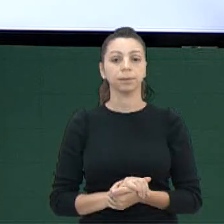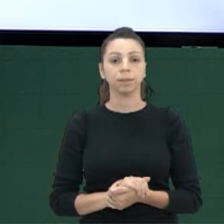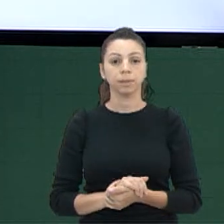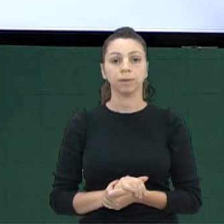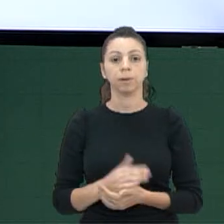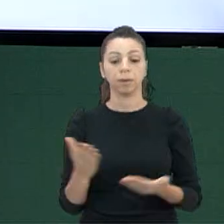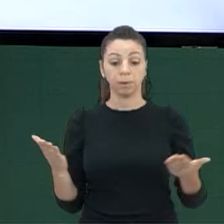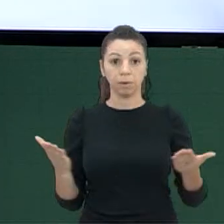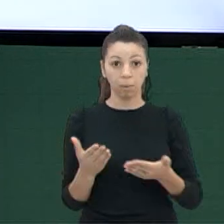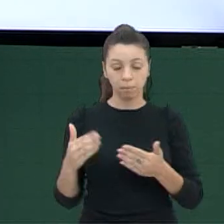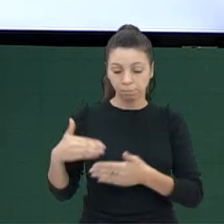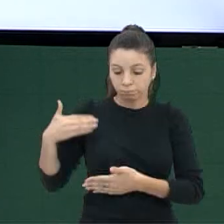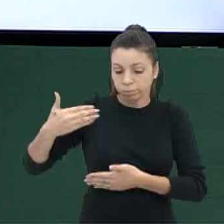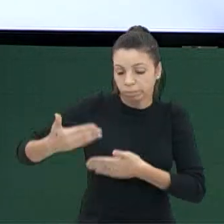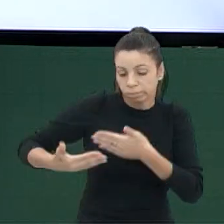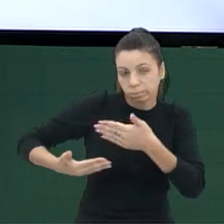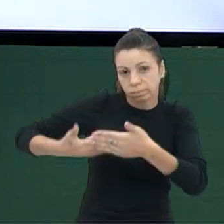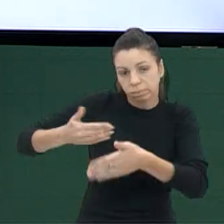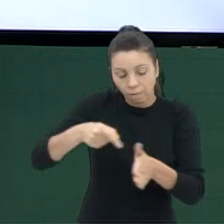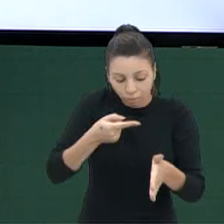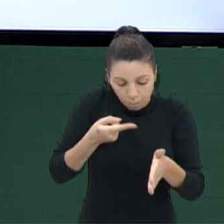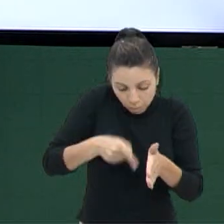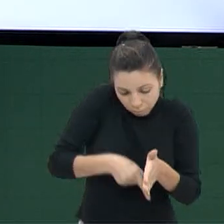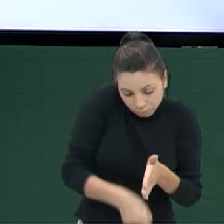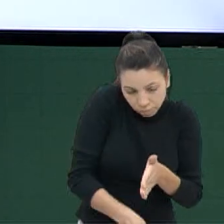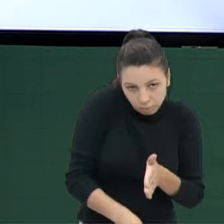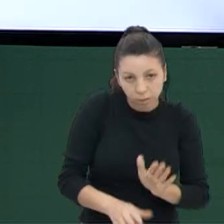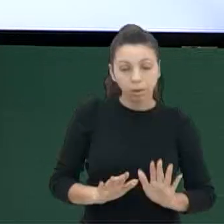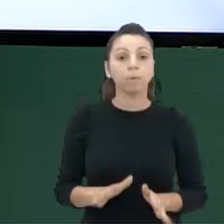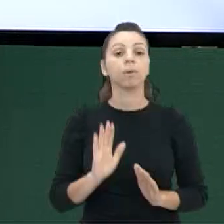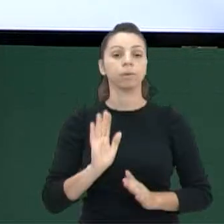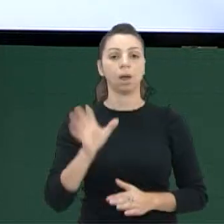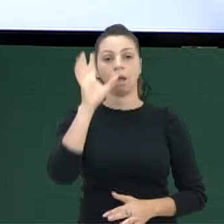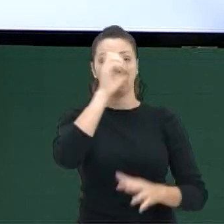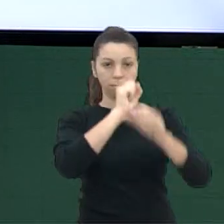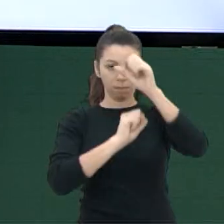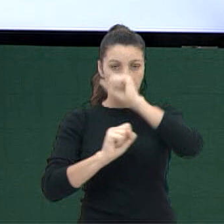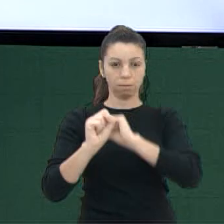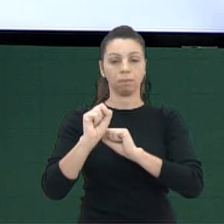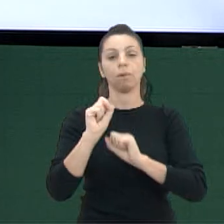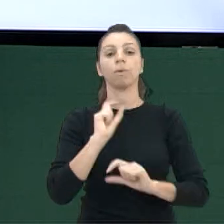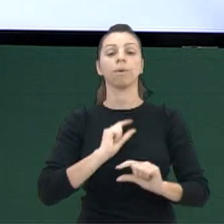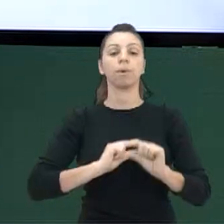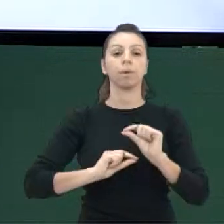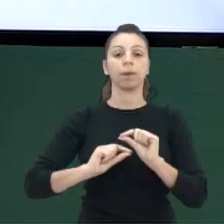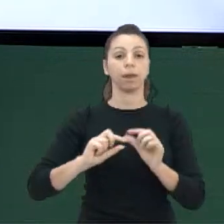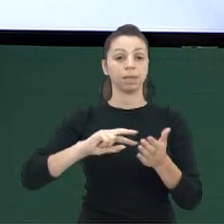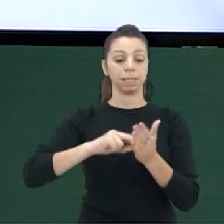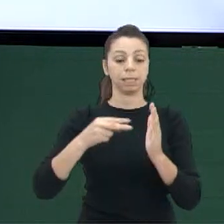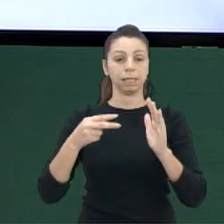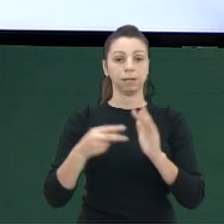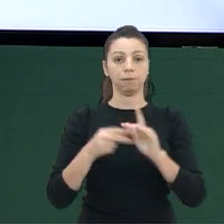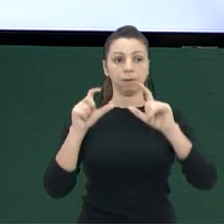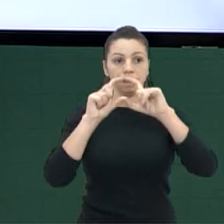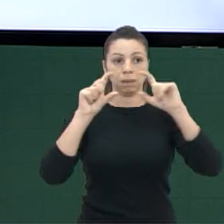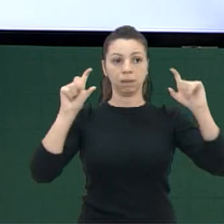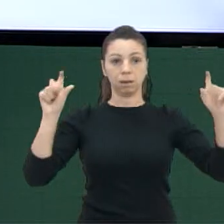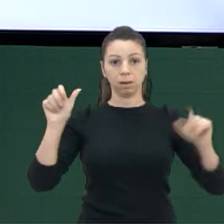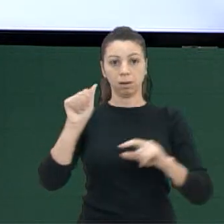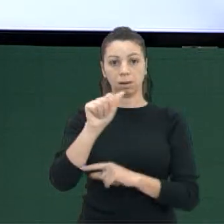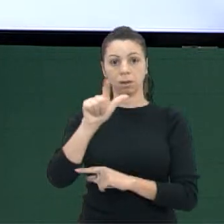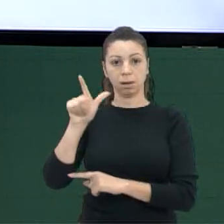com os dias nós vamos nos aprofundando. Então, nós já aprendemos o que são expressões algébricas